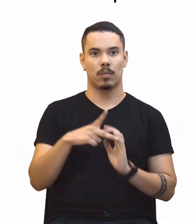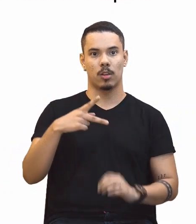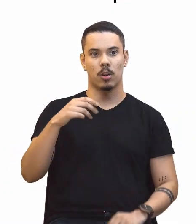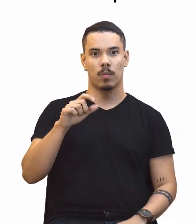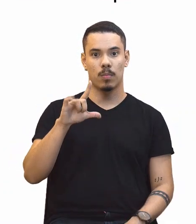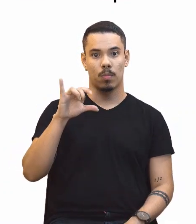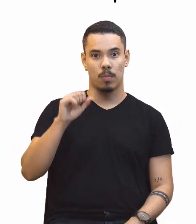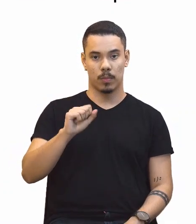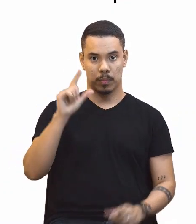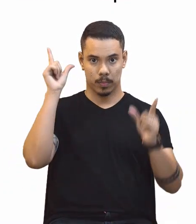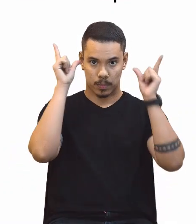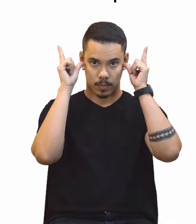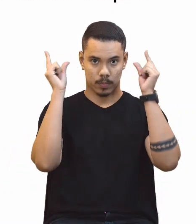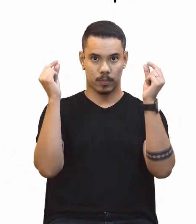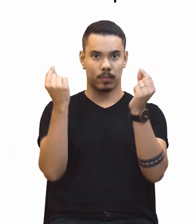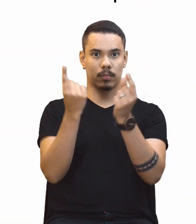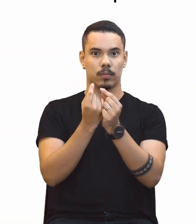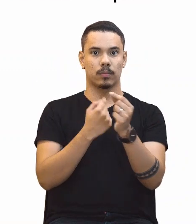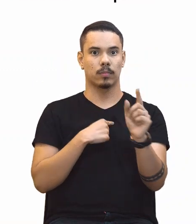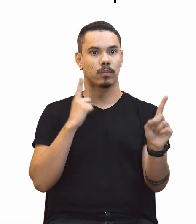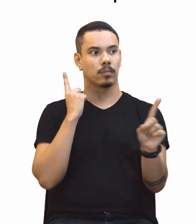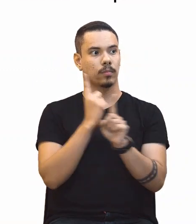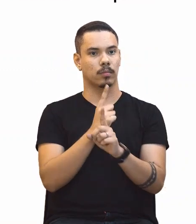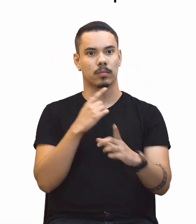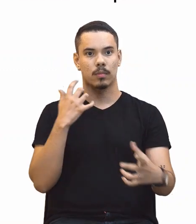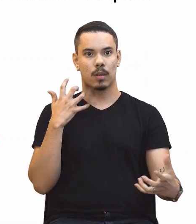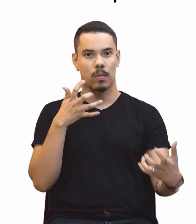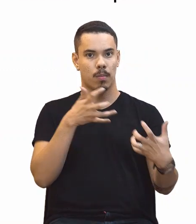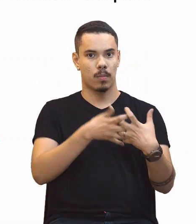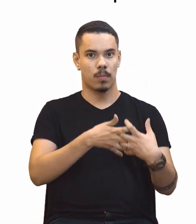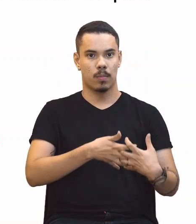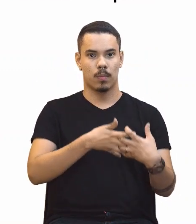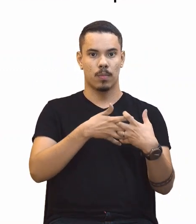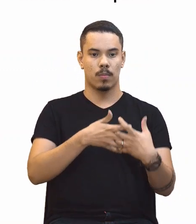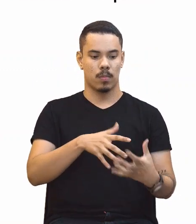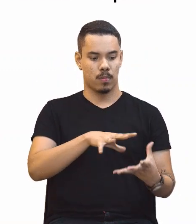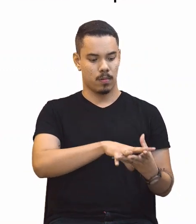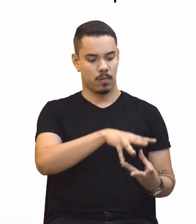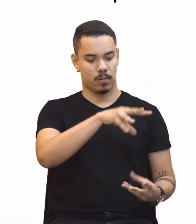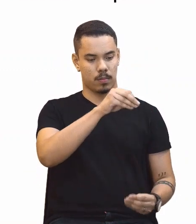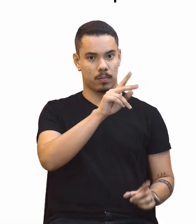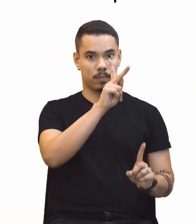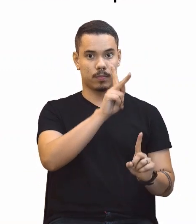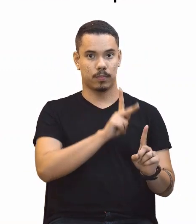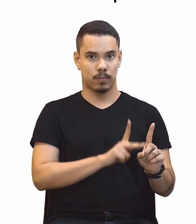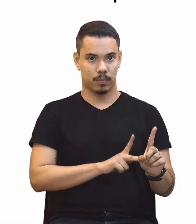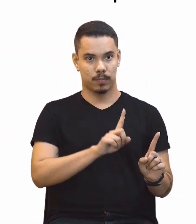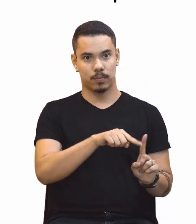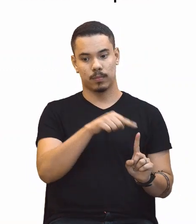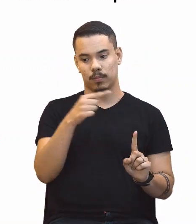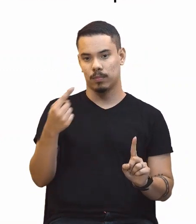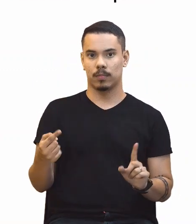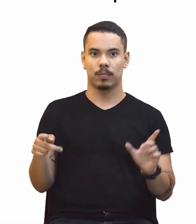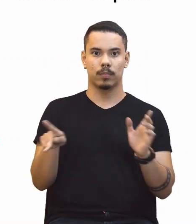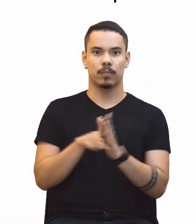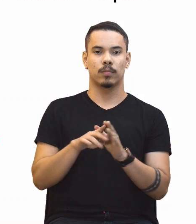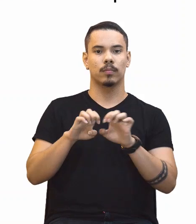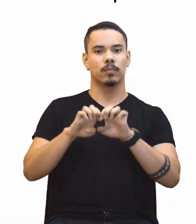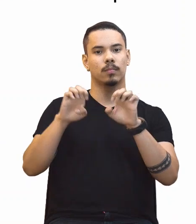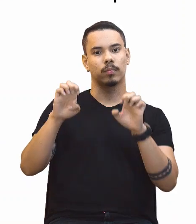Encontramos uma harmonia entre a alma individual e a estrutura